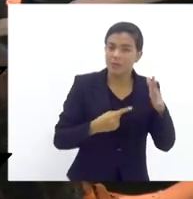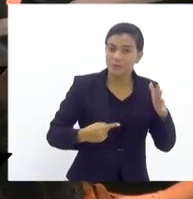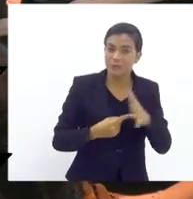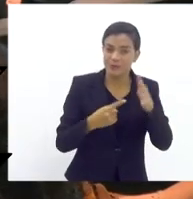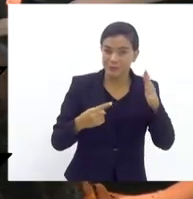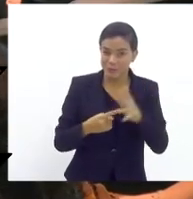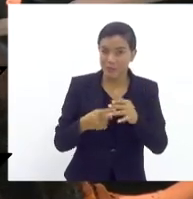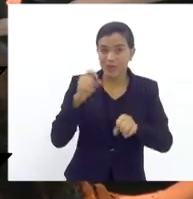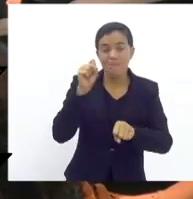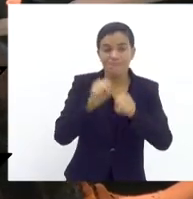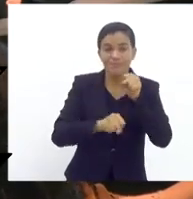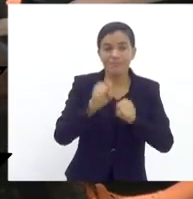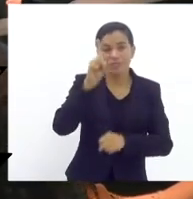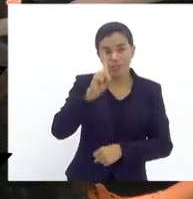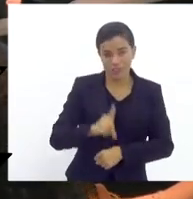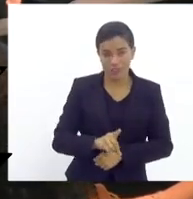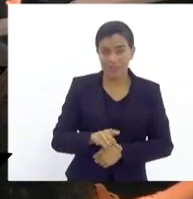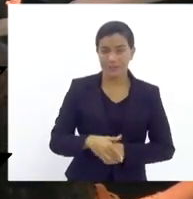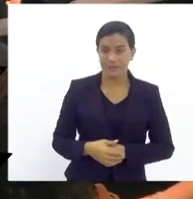de direitos